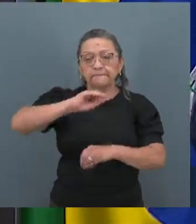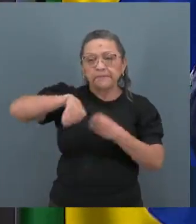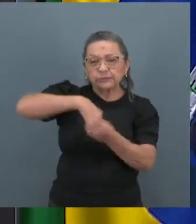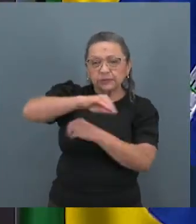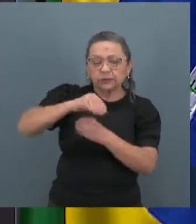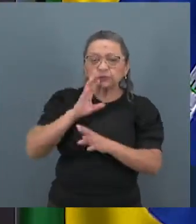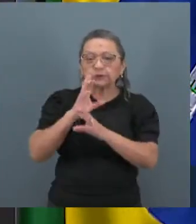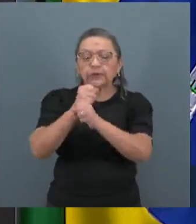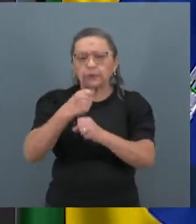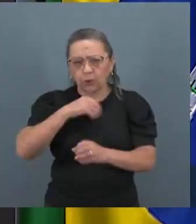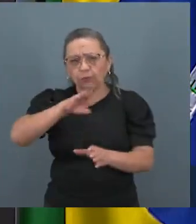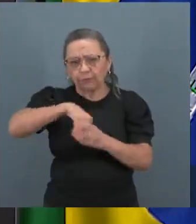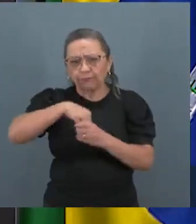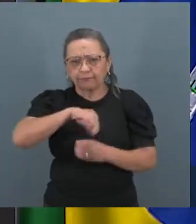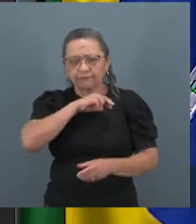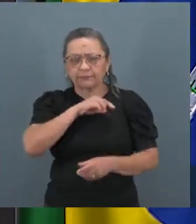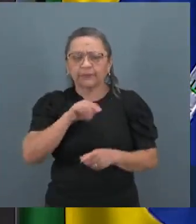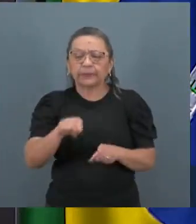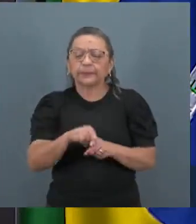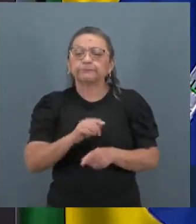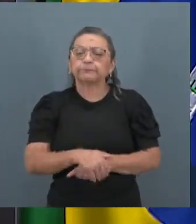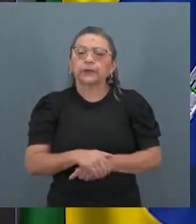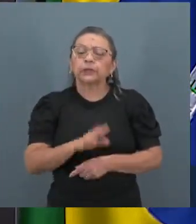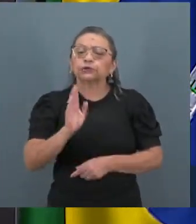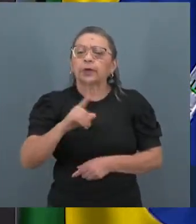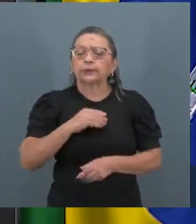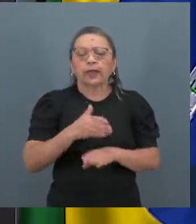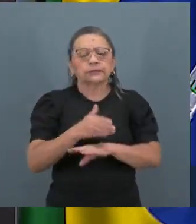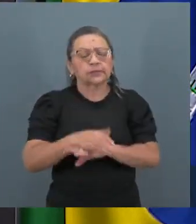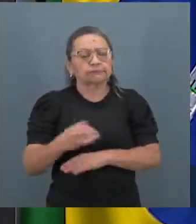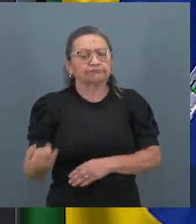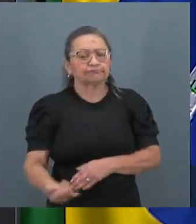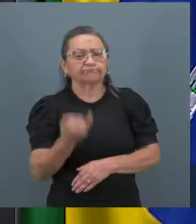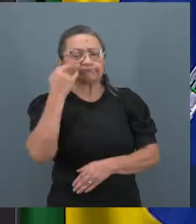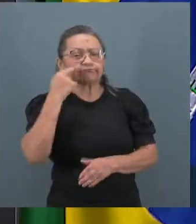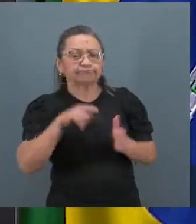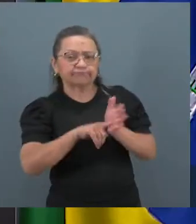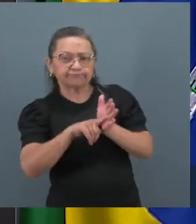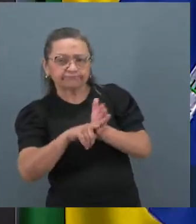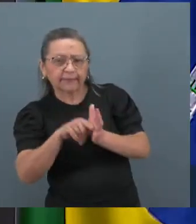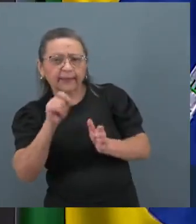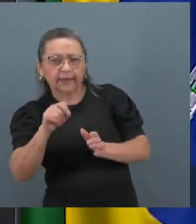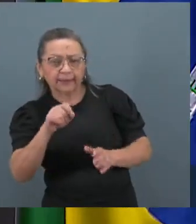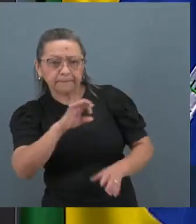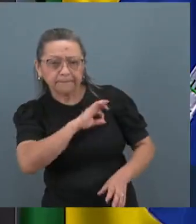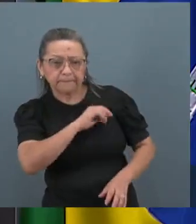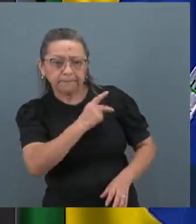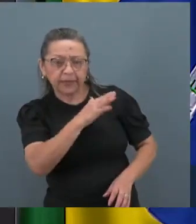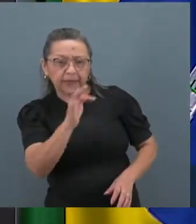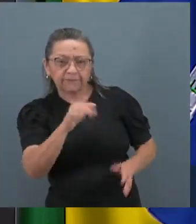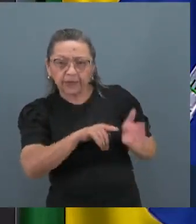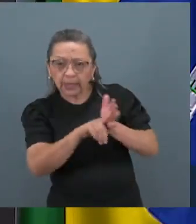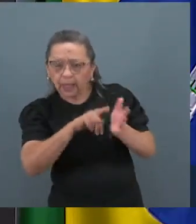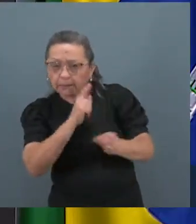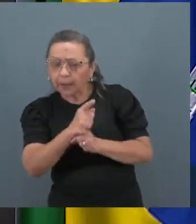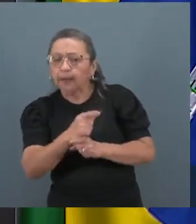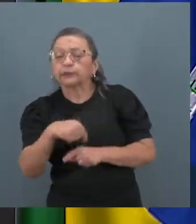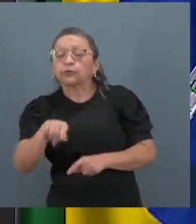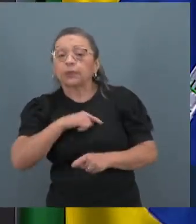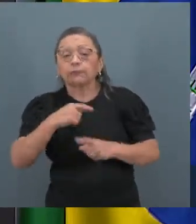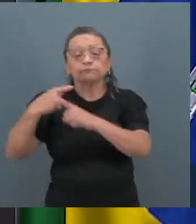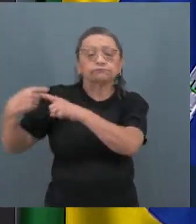parte, sou titular, já teve acesso à importante investigação da Polícia Federal sobre a disputa desse